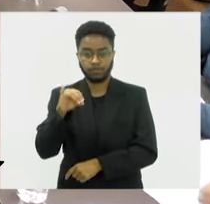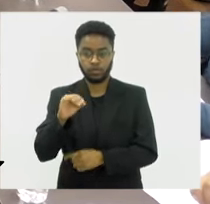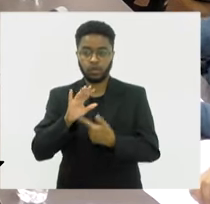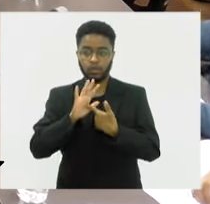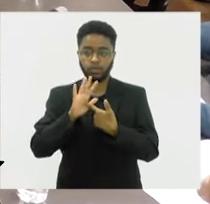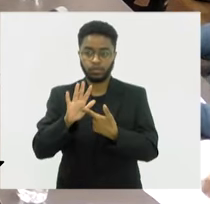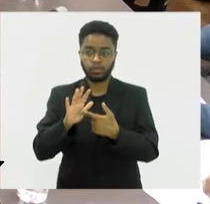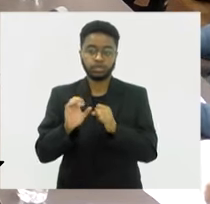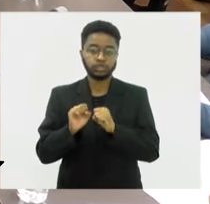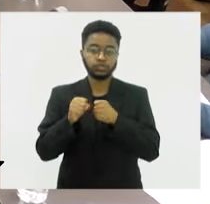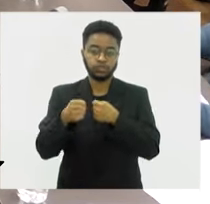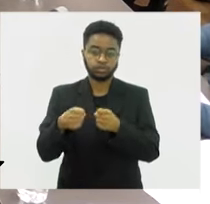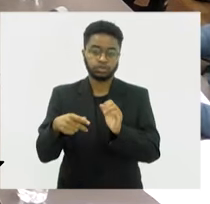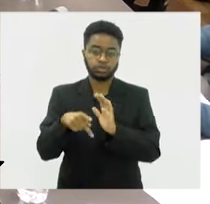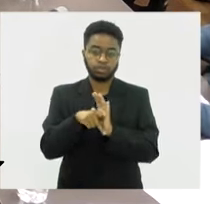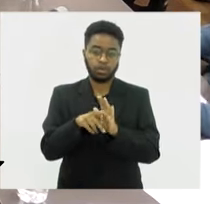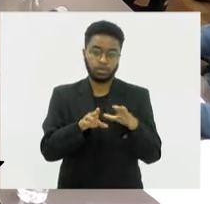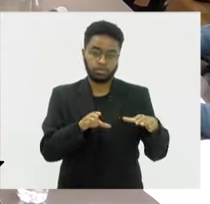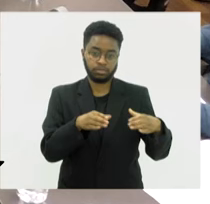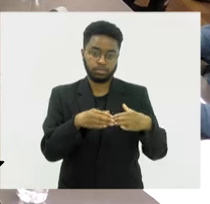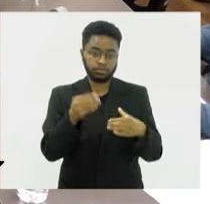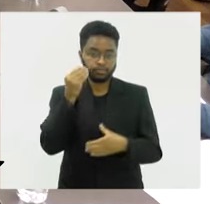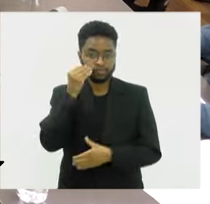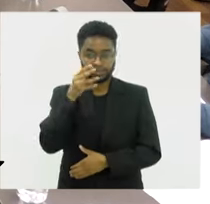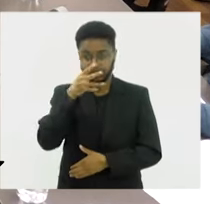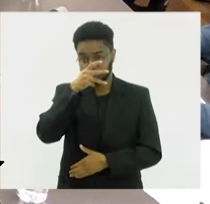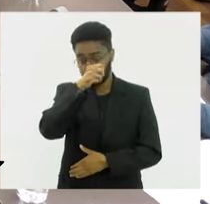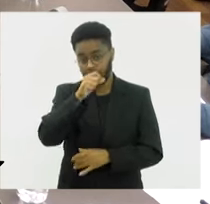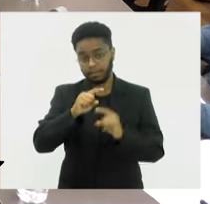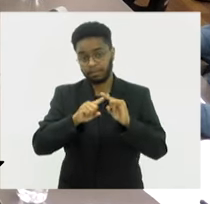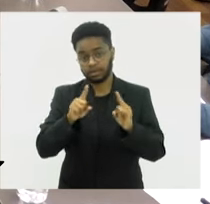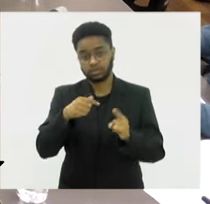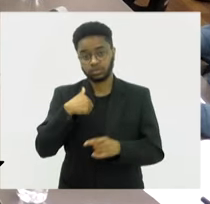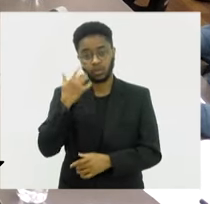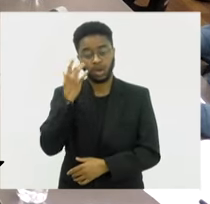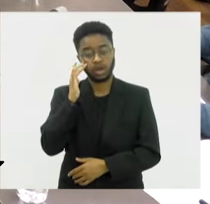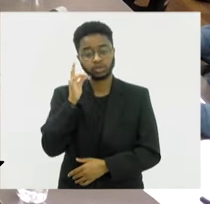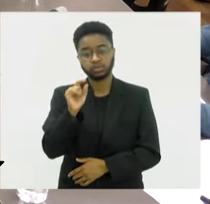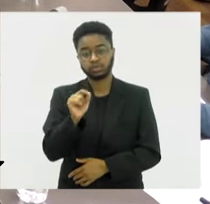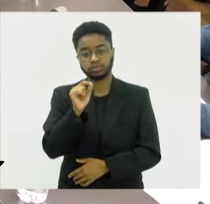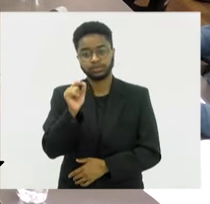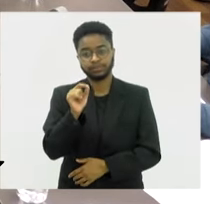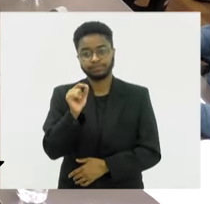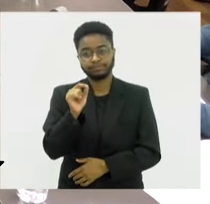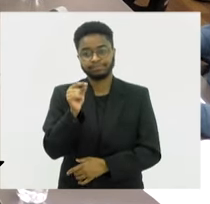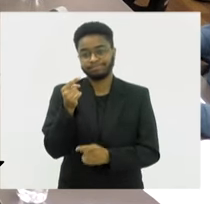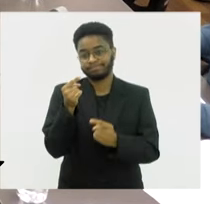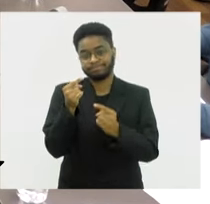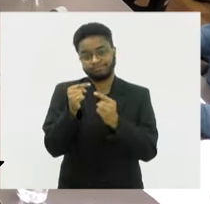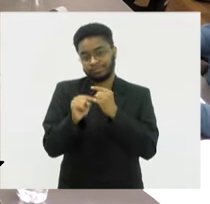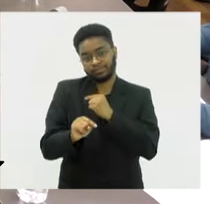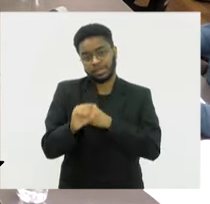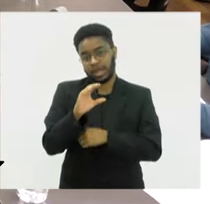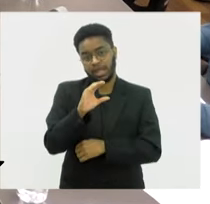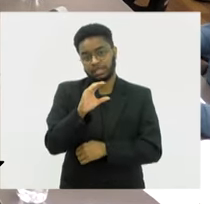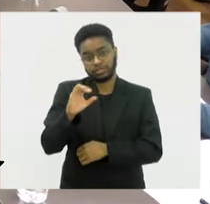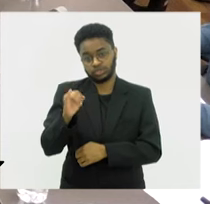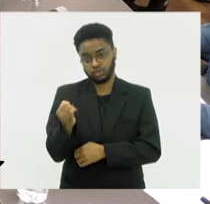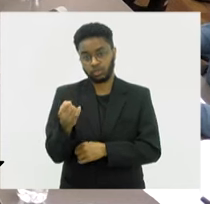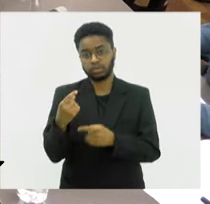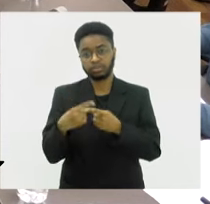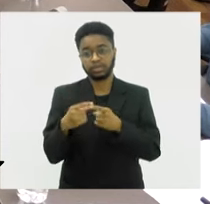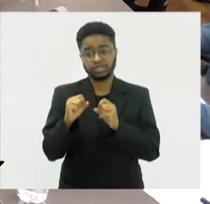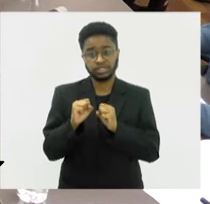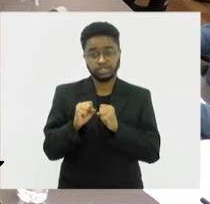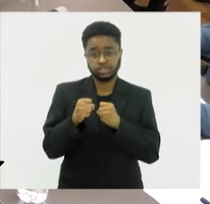um esforço de bancada para salvar, mas eu considero até uma deselegância com a CCJ, porque se